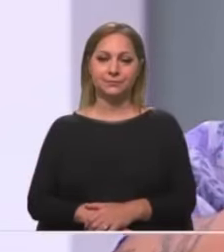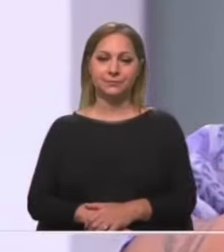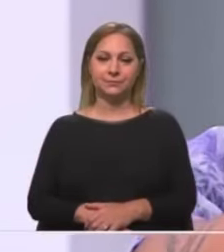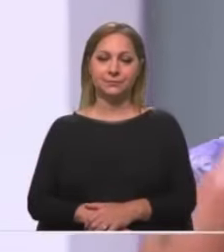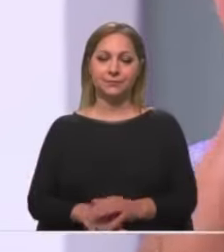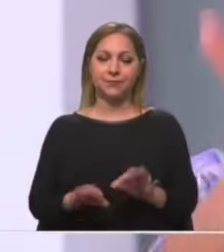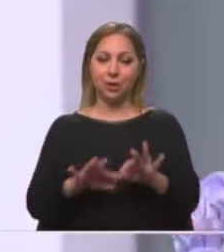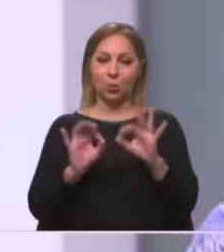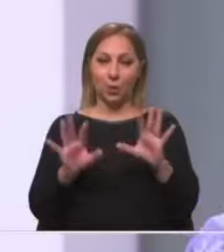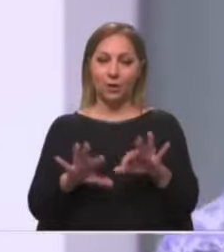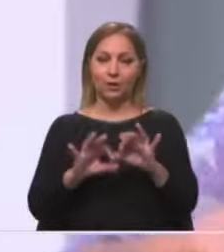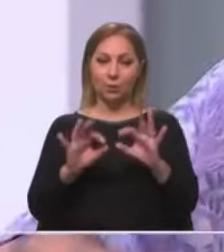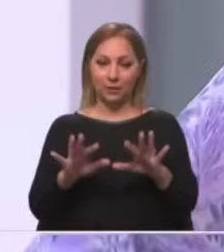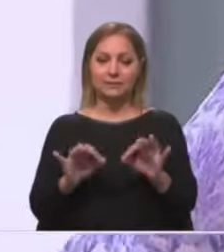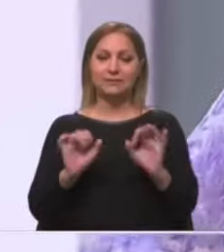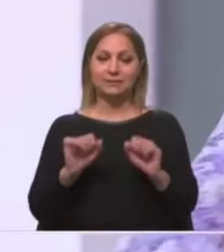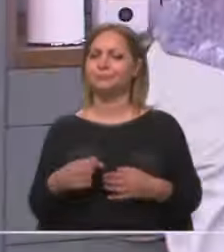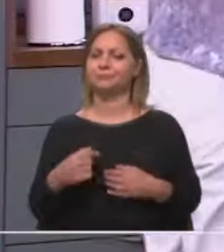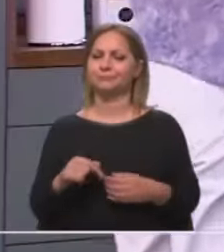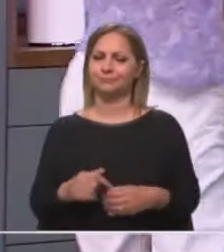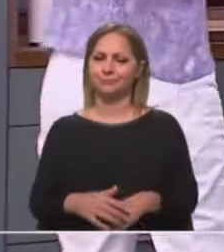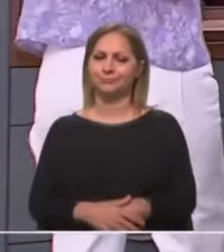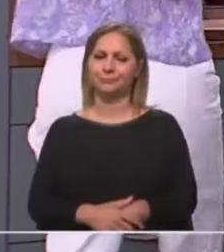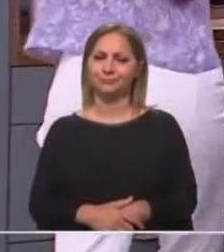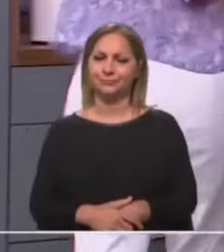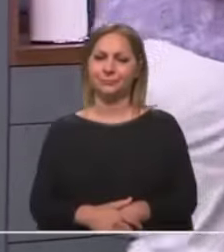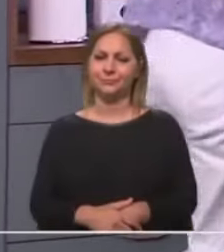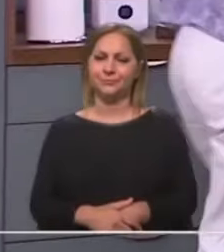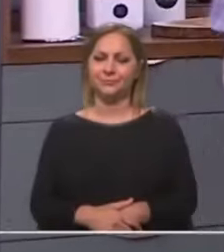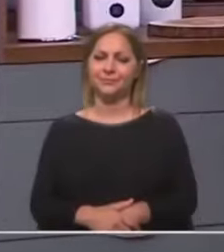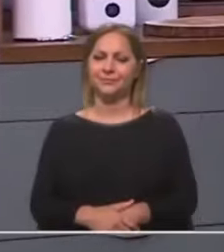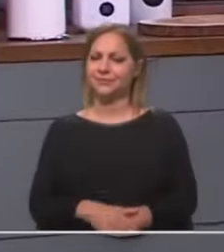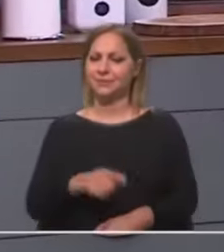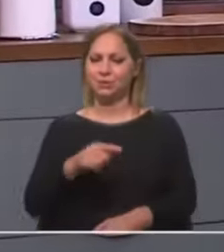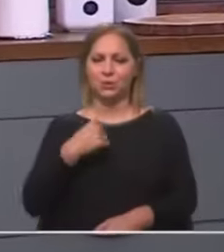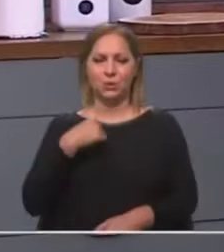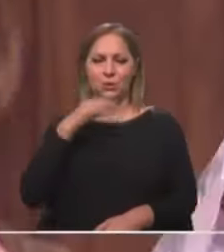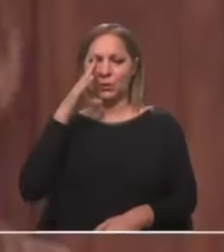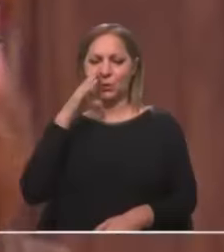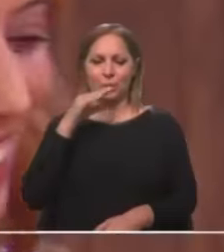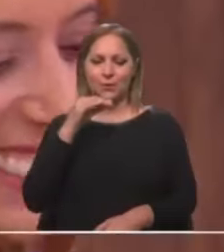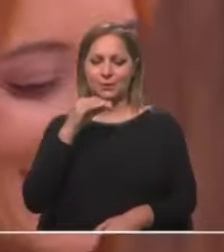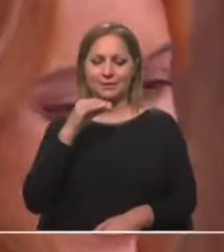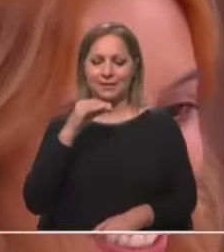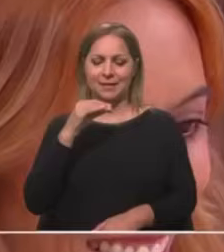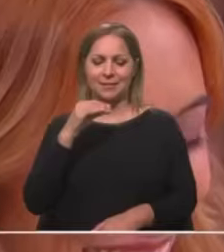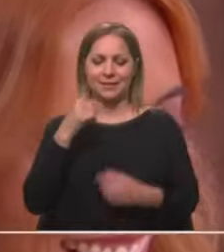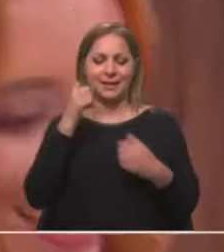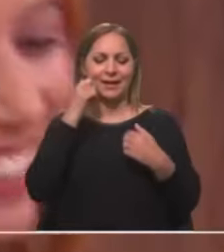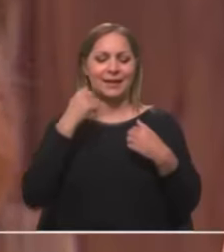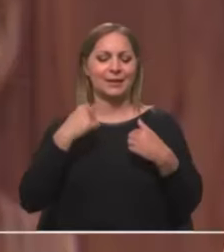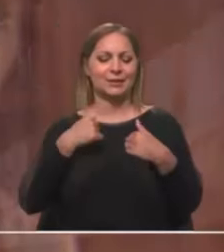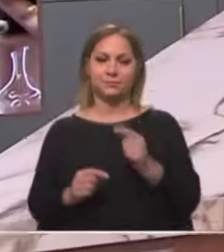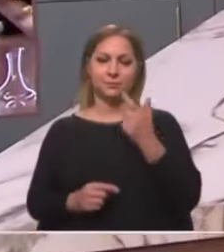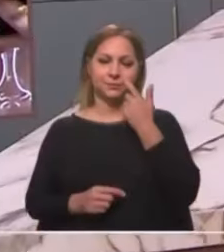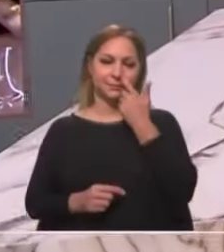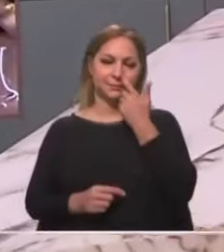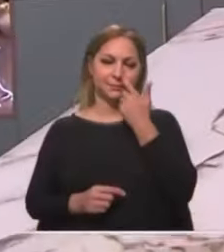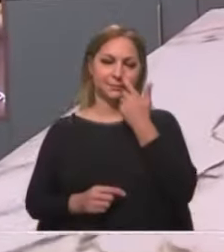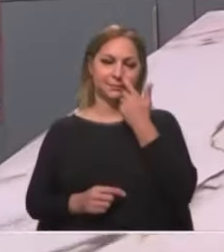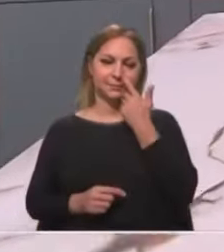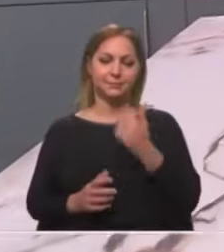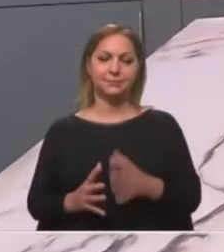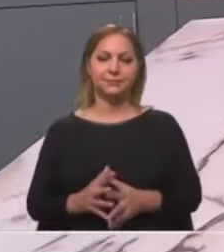igual? Tem que fazer igual. Eu trouxe tudo igual. A Mafalda não sabe com quem se vai meter. Aqui está. Muito bem.